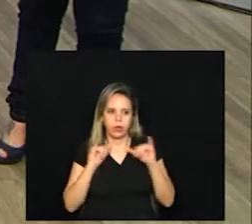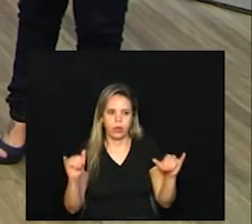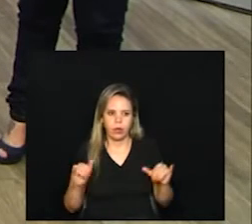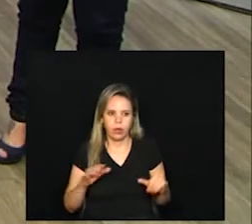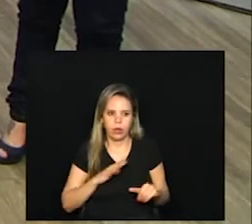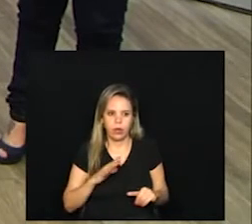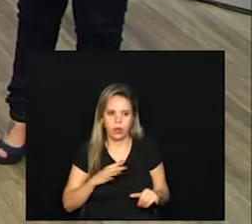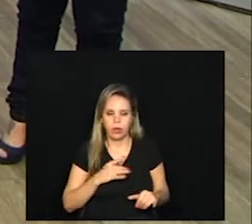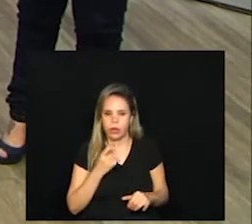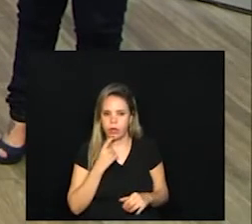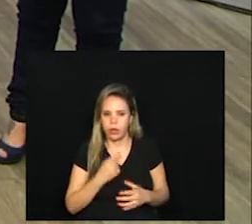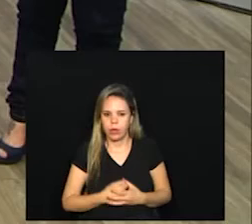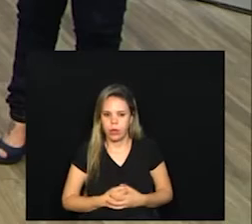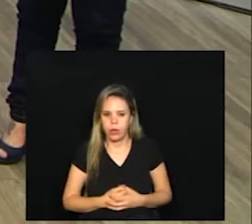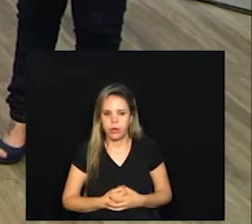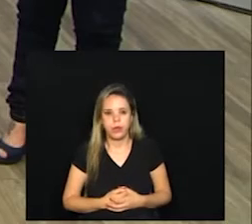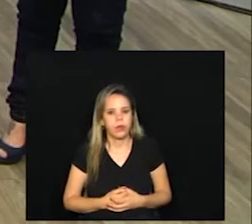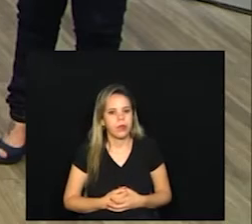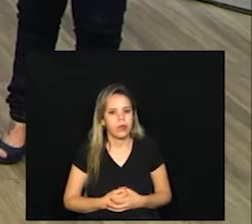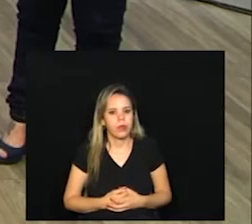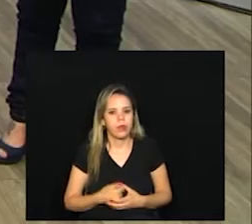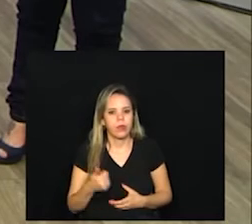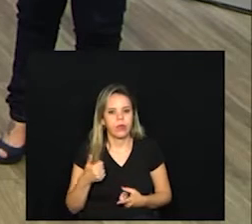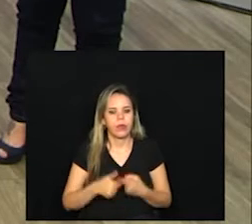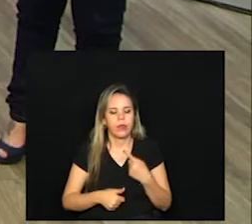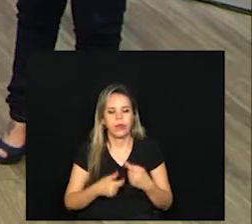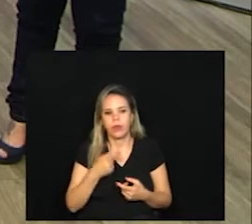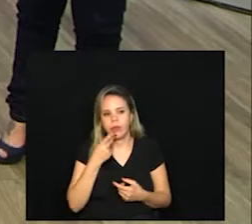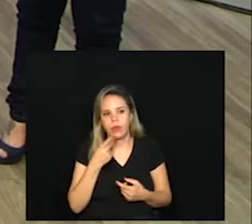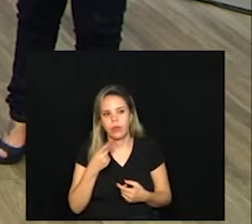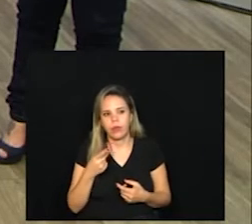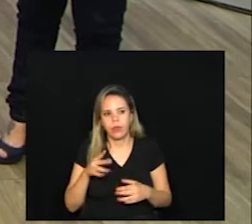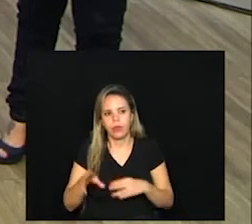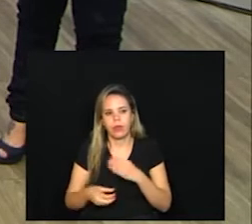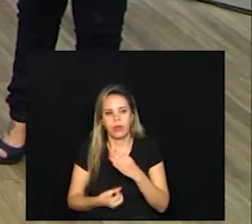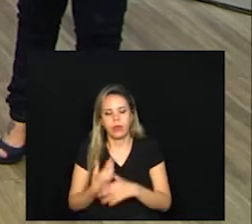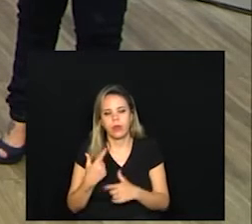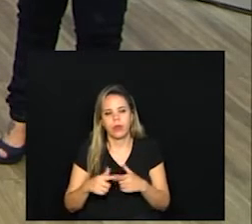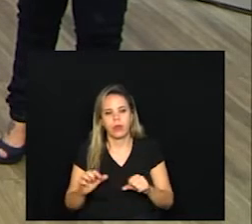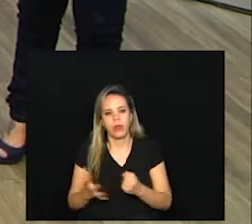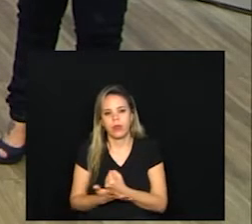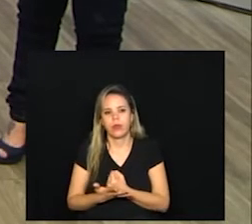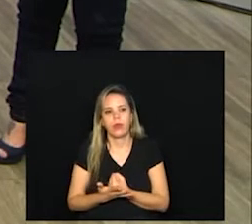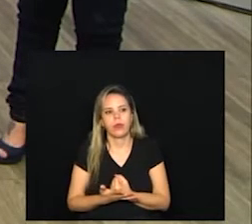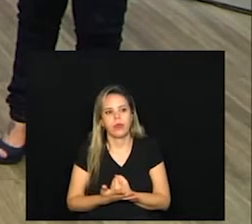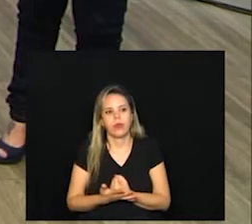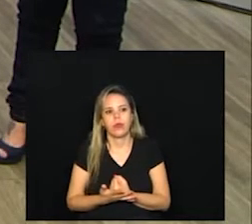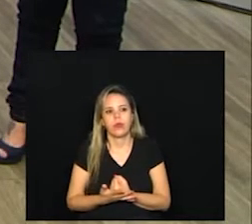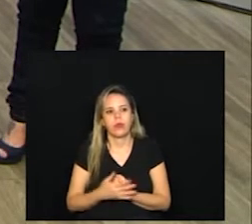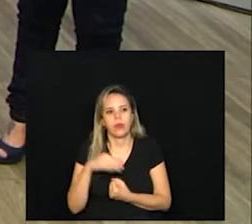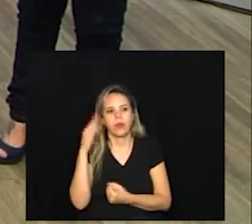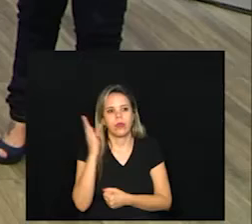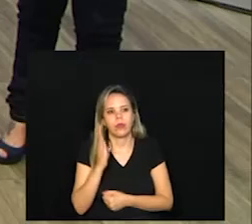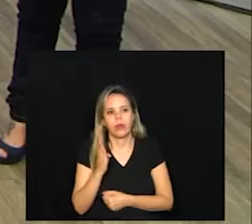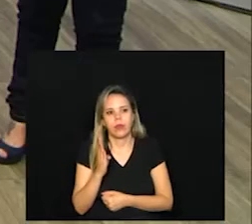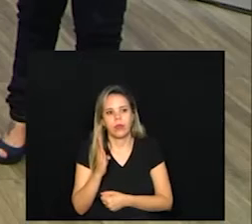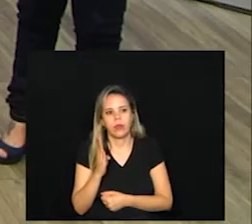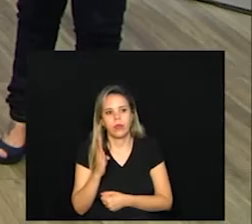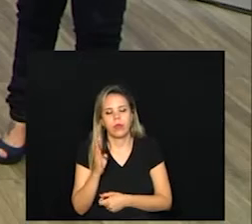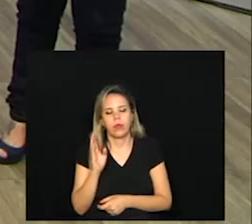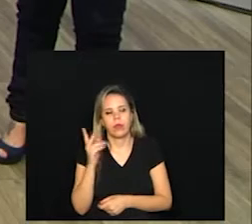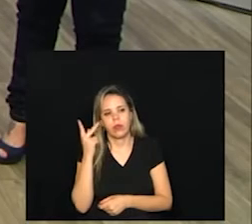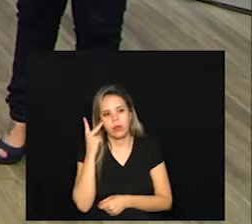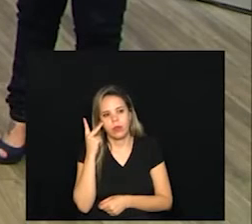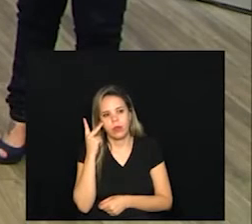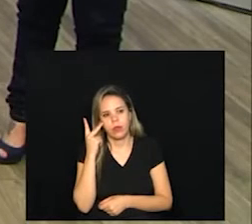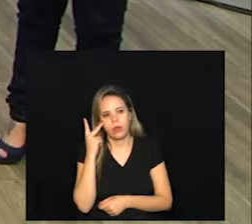da metrópole de Campinas. Primeiro, nós vamos atualizar os casos da Covid-19 no nosso país, estado de